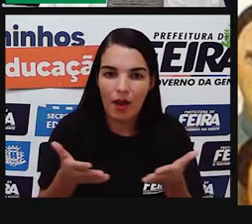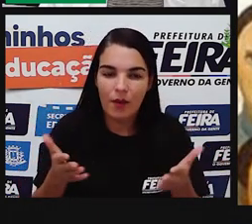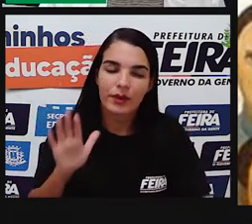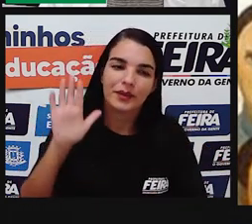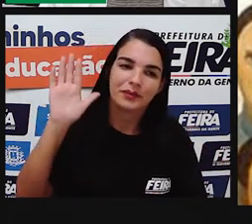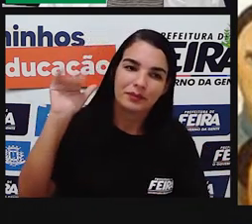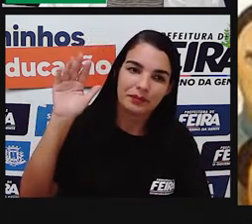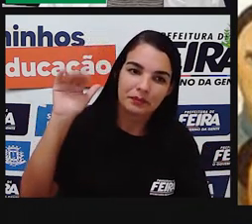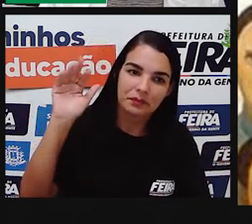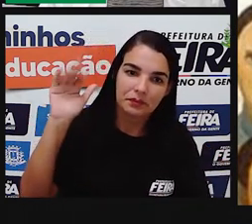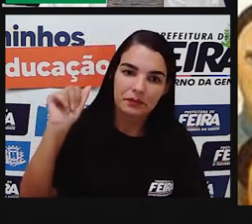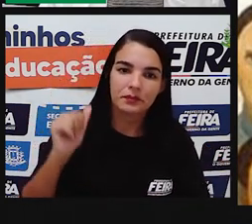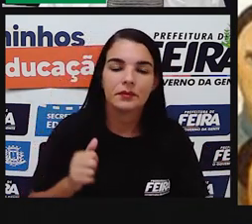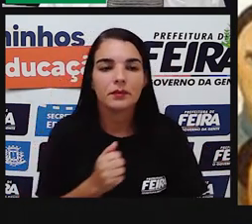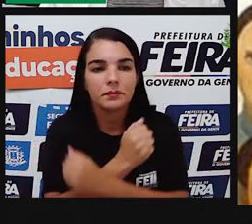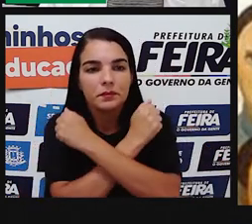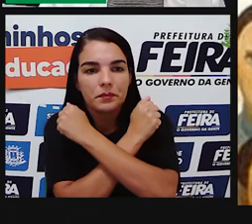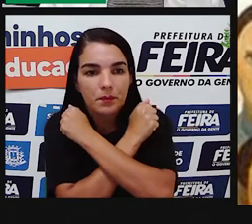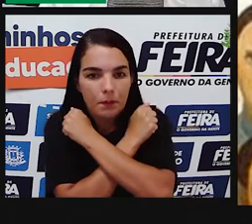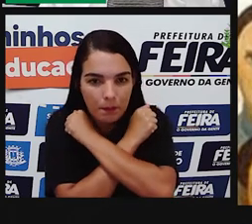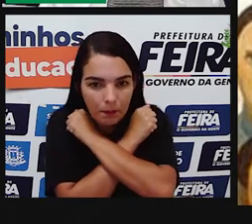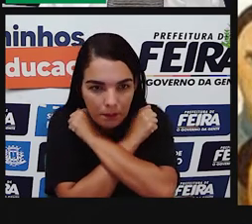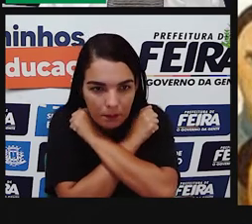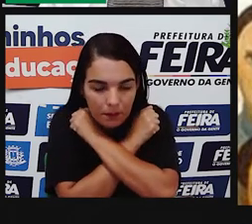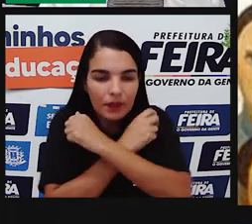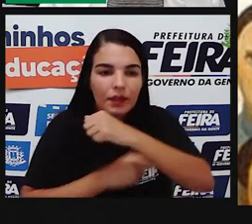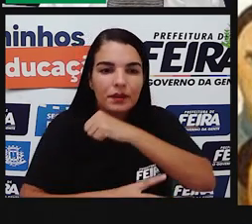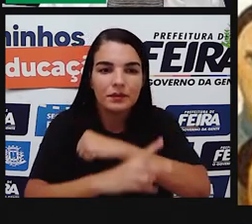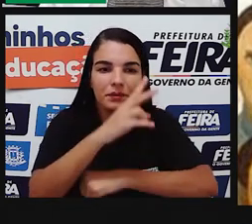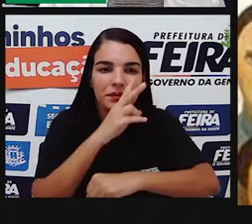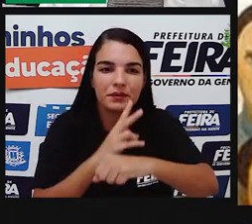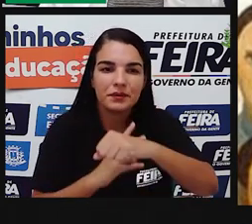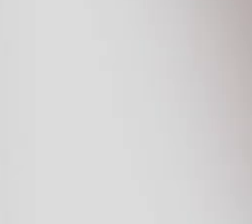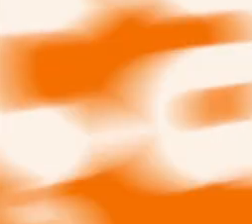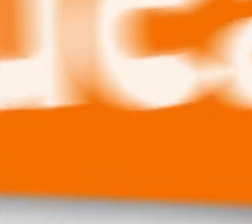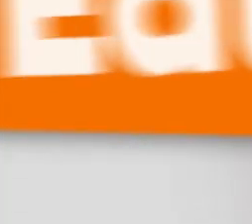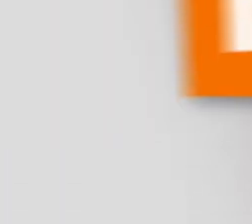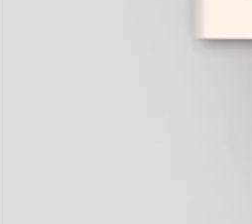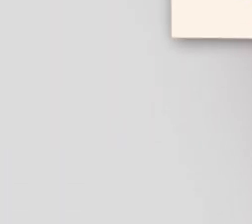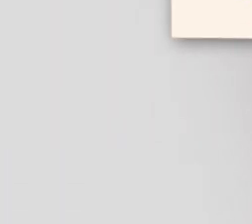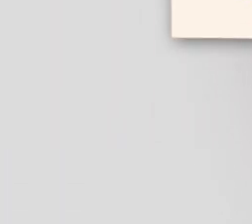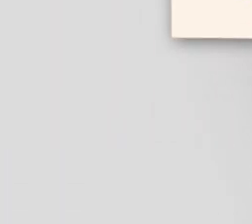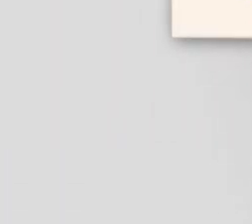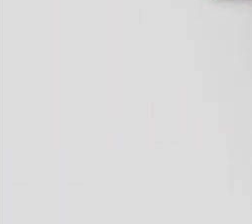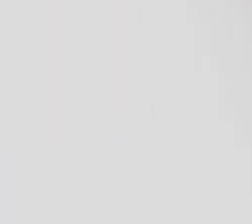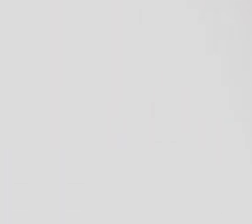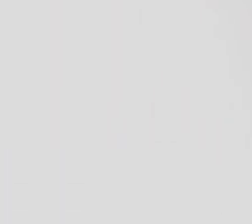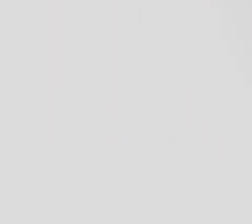agora. Um abraço virtual em todos. Até mais.